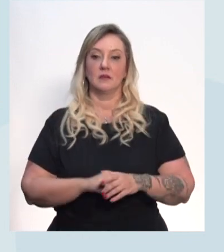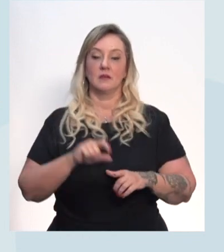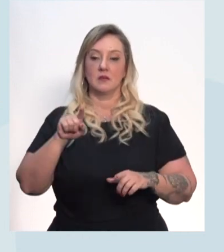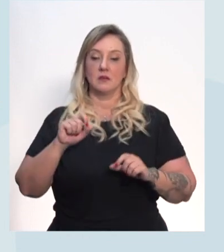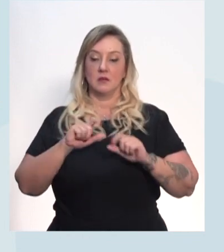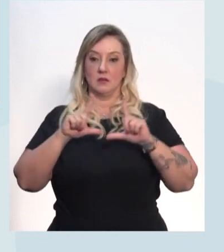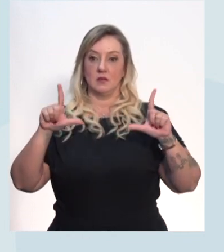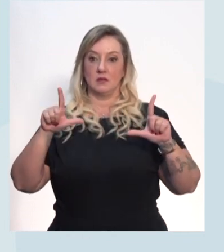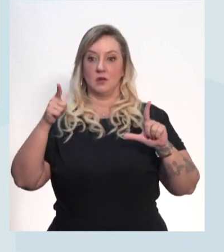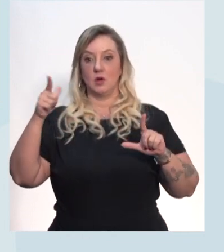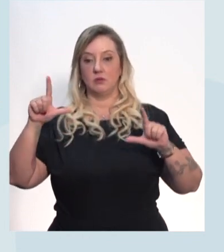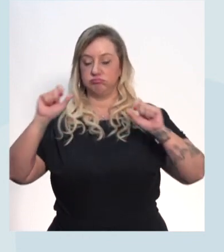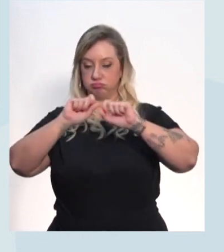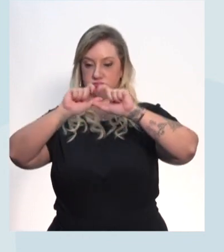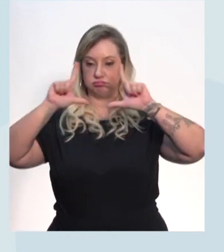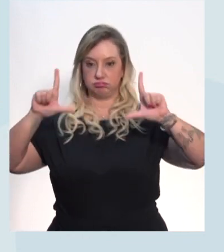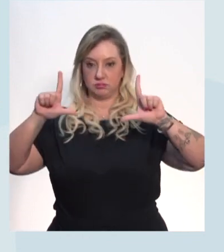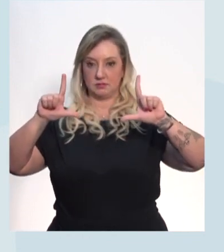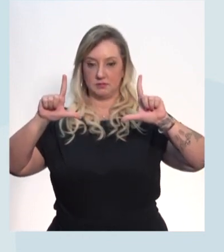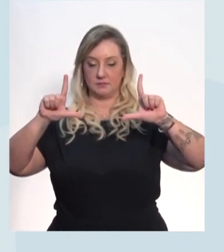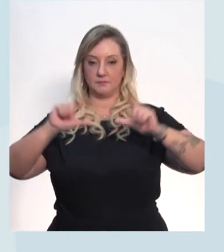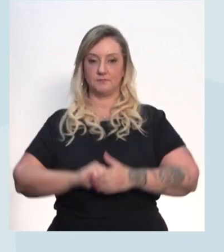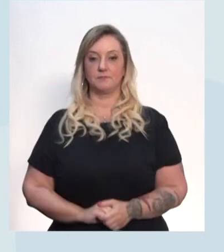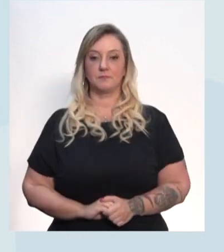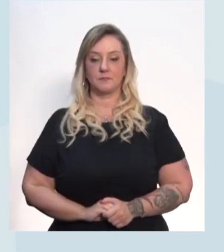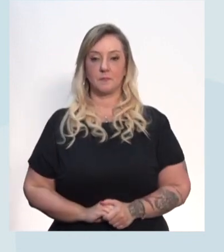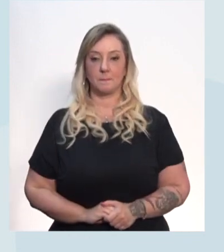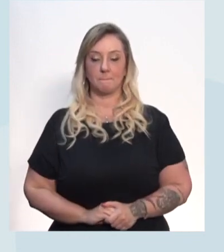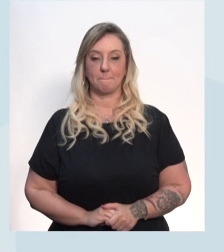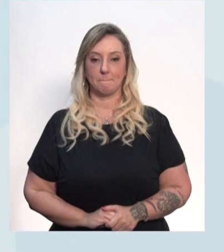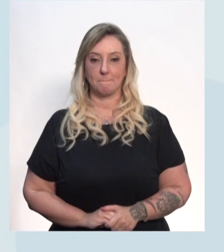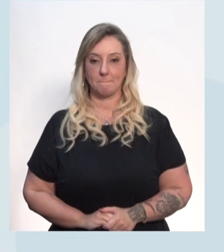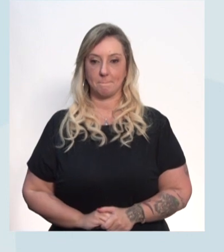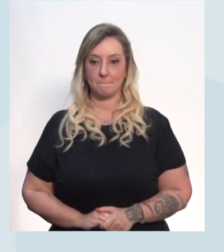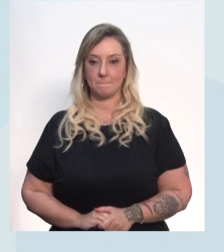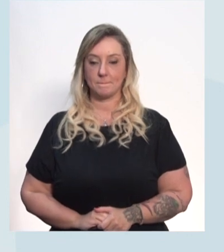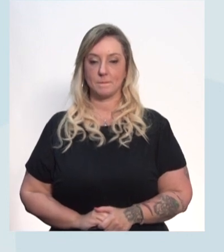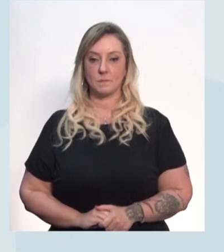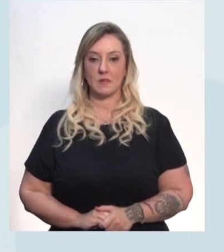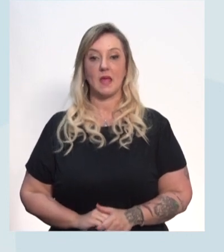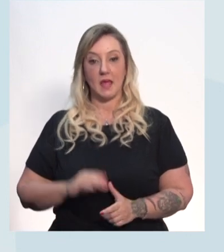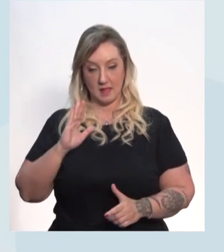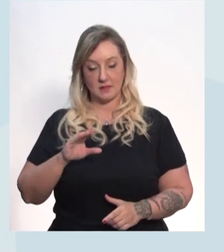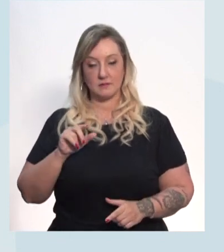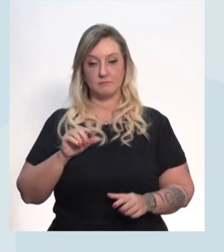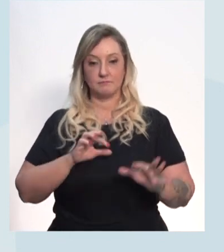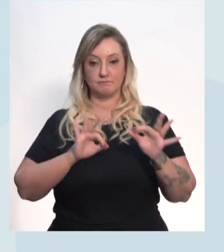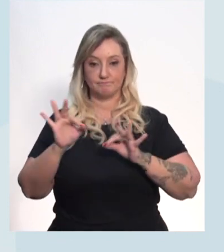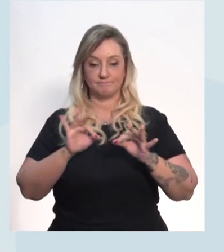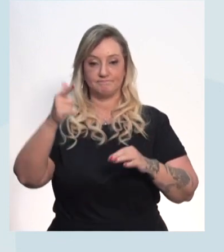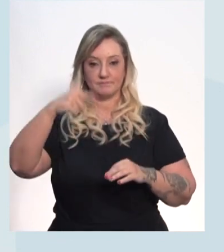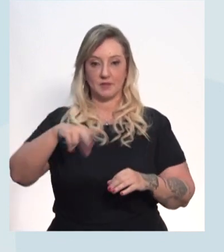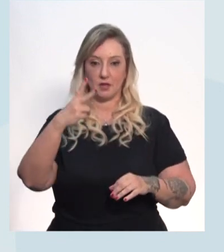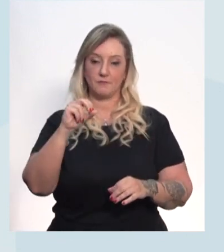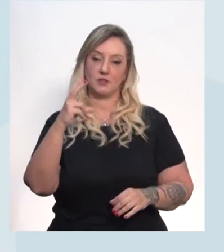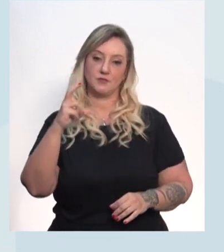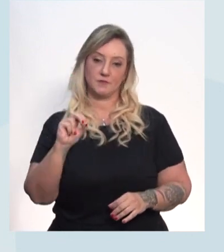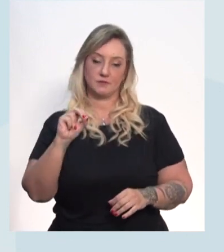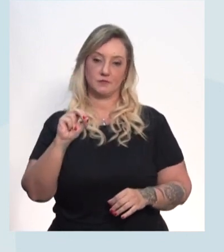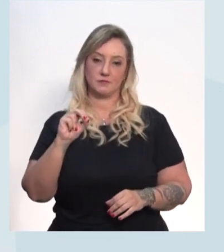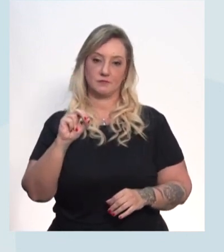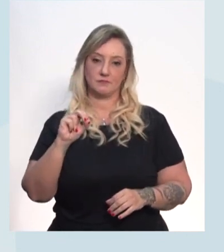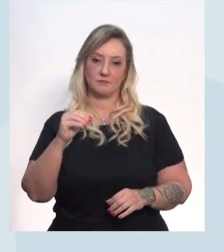é importante que nesse momento de ATPC tenha o espaço para que os professores também possam fazer alguns testes,